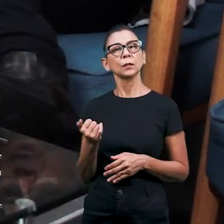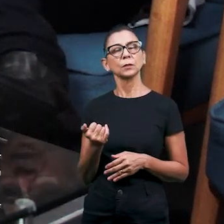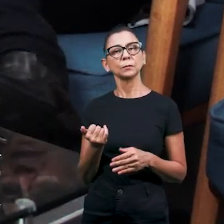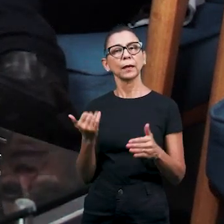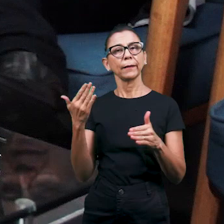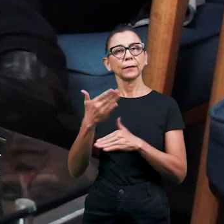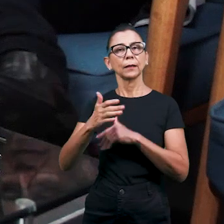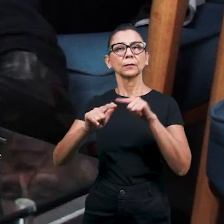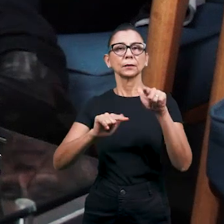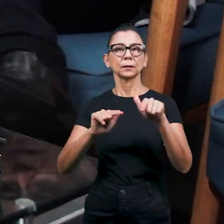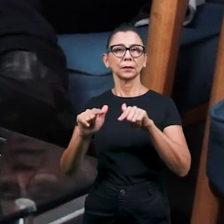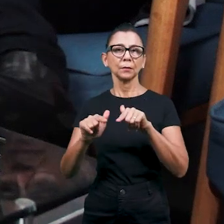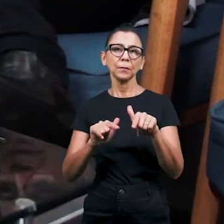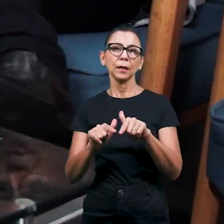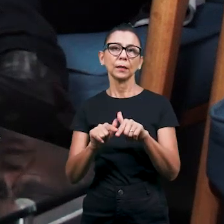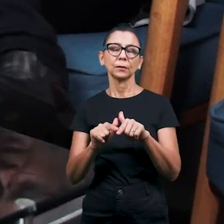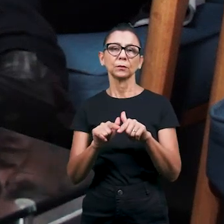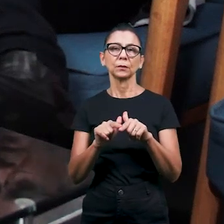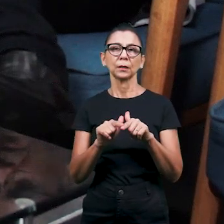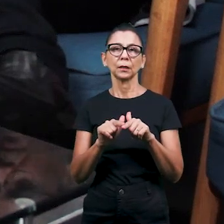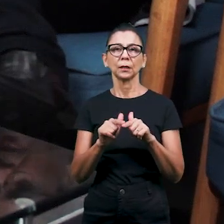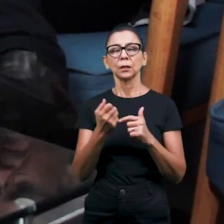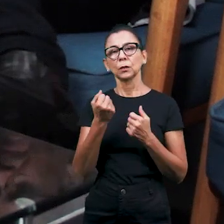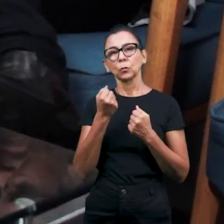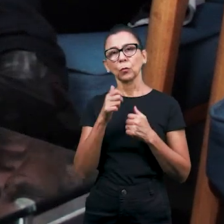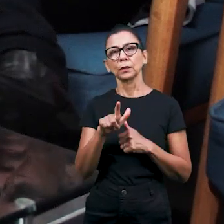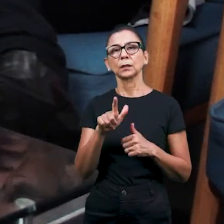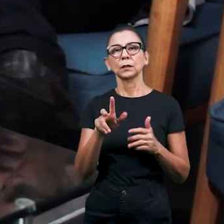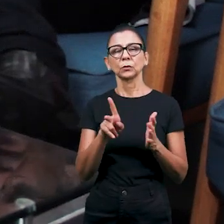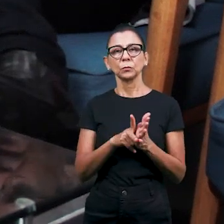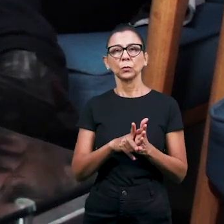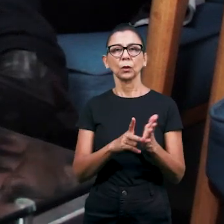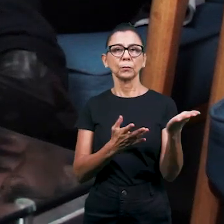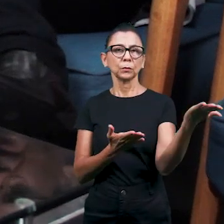Aliás, Marcelo, é impressionante a gente ver